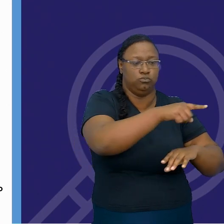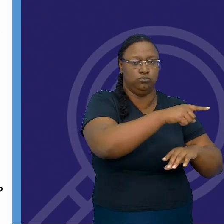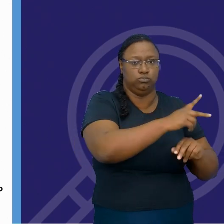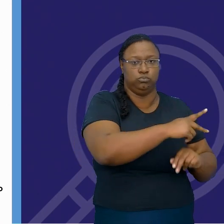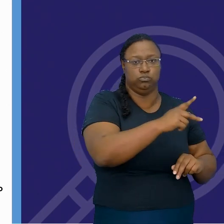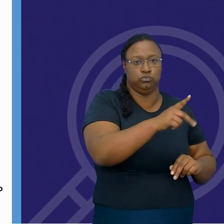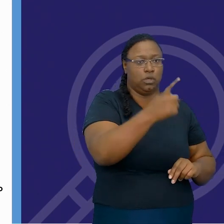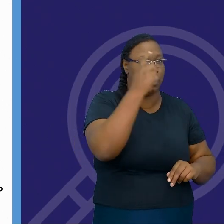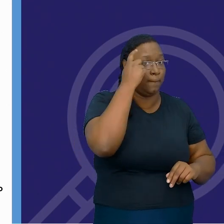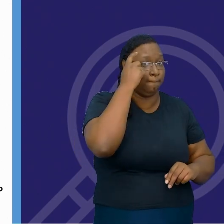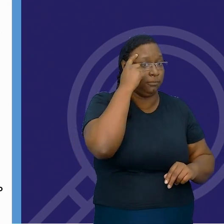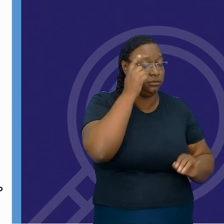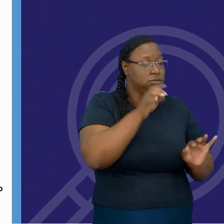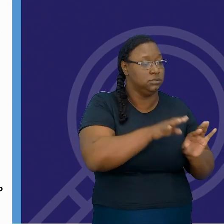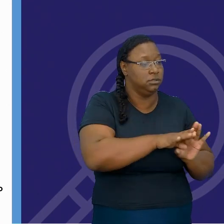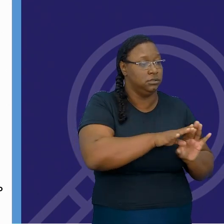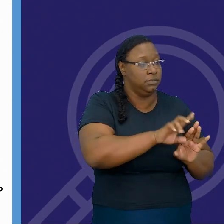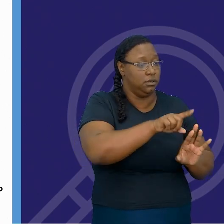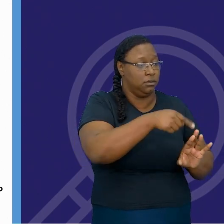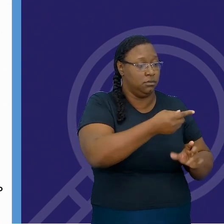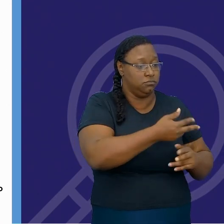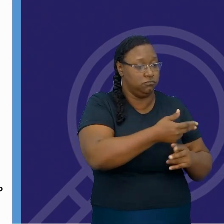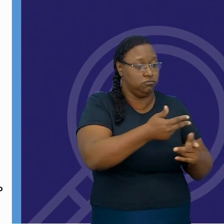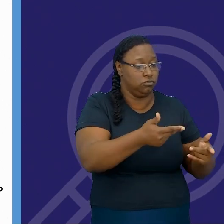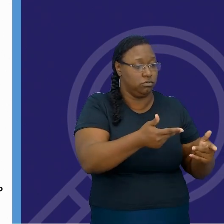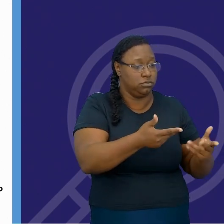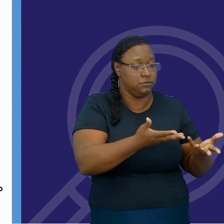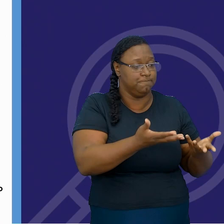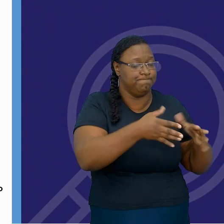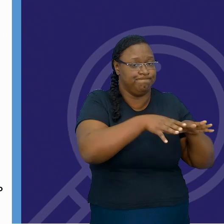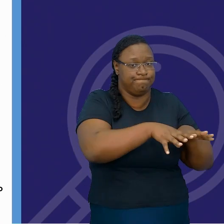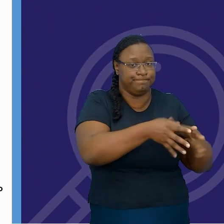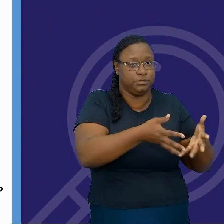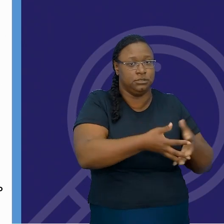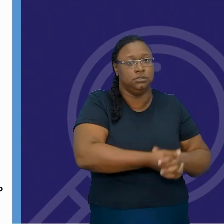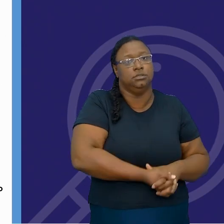né, outras coisas dentro dela também.